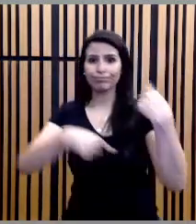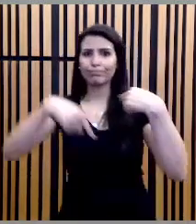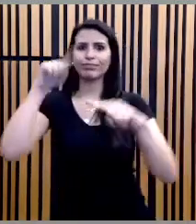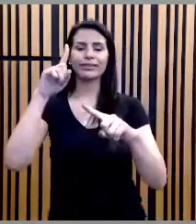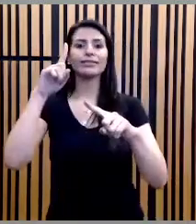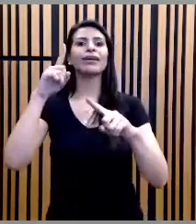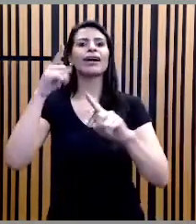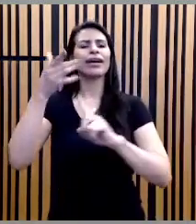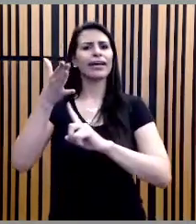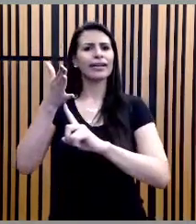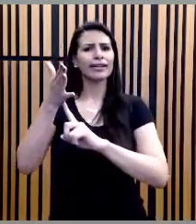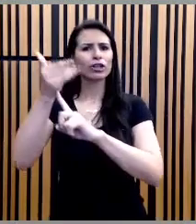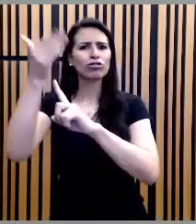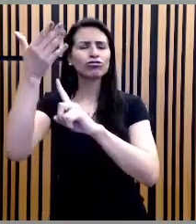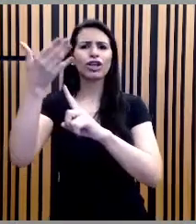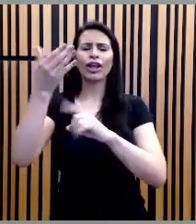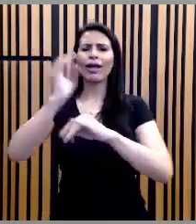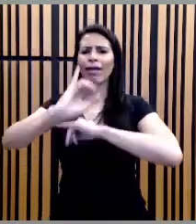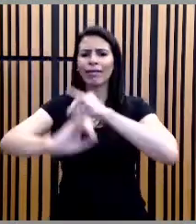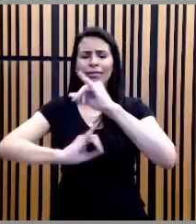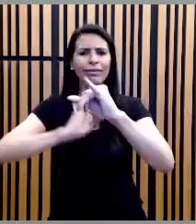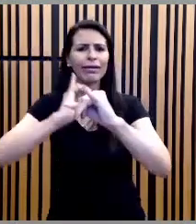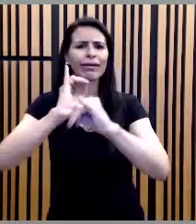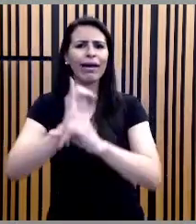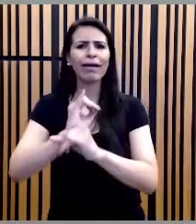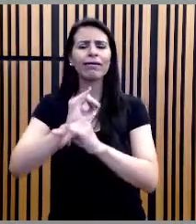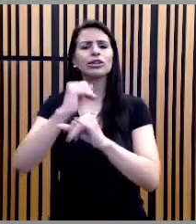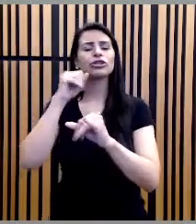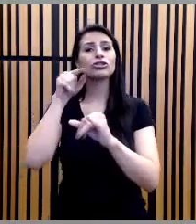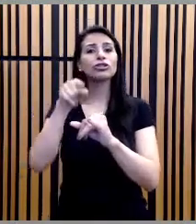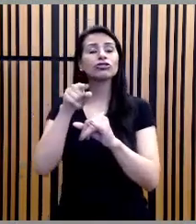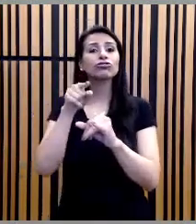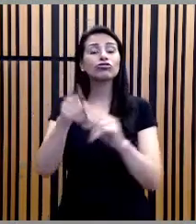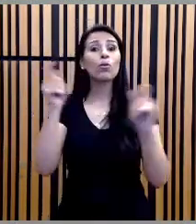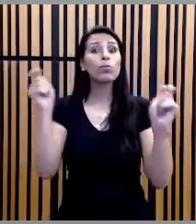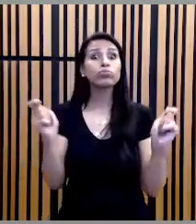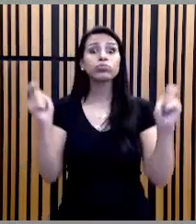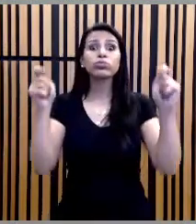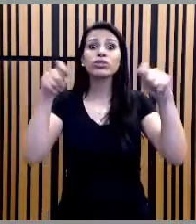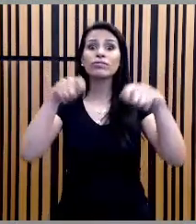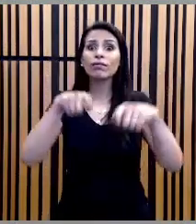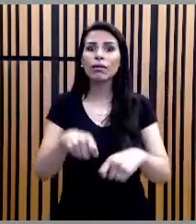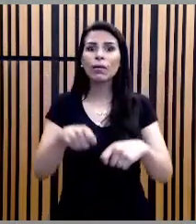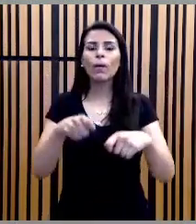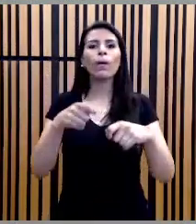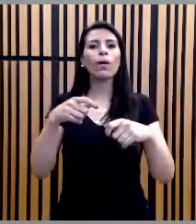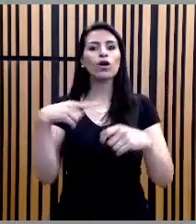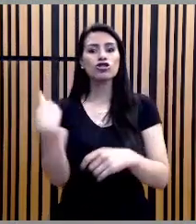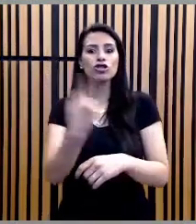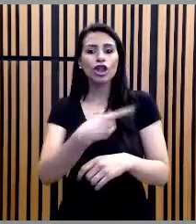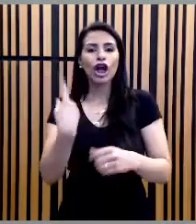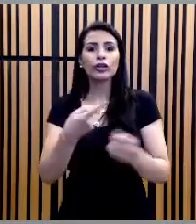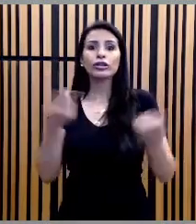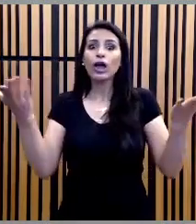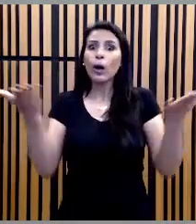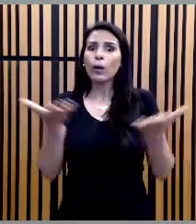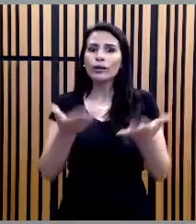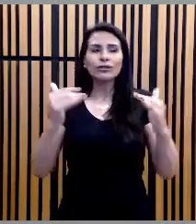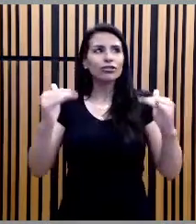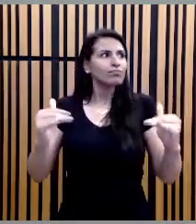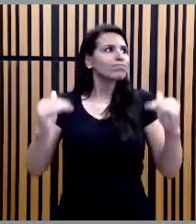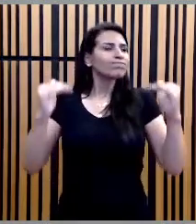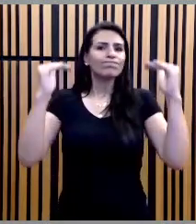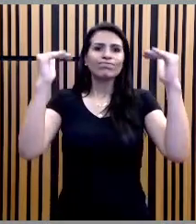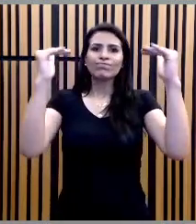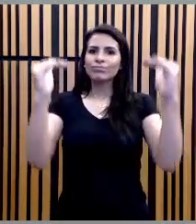essa evolução das tecnologias, nos proporcionou, então, chegar nesse patamar que a gente está hoje,